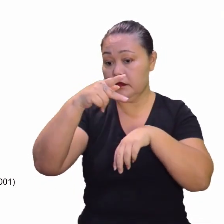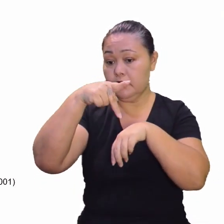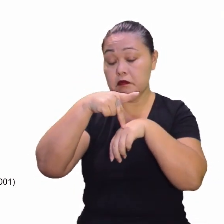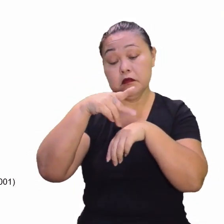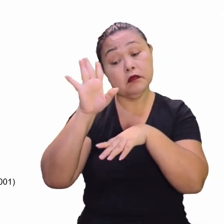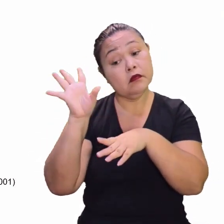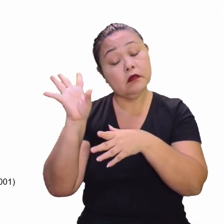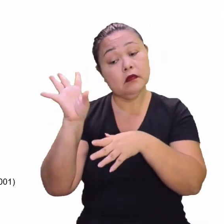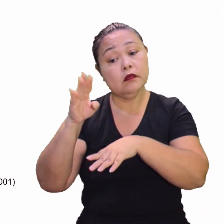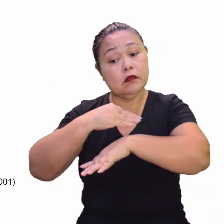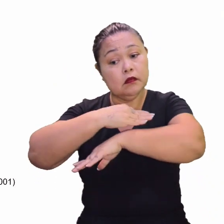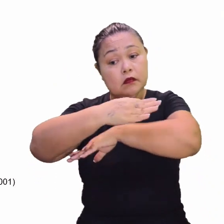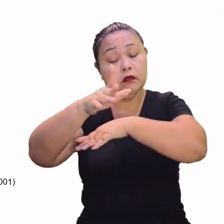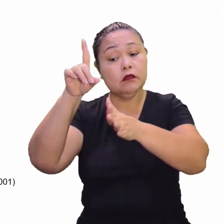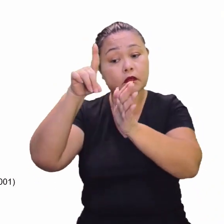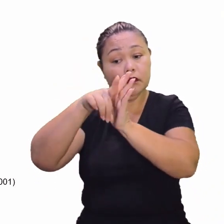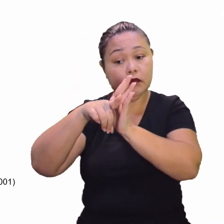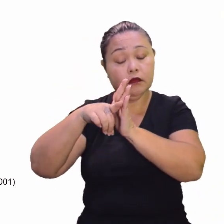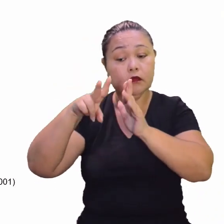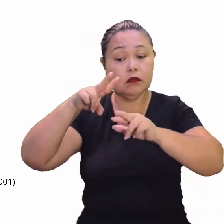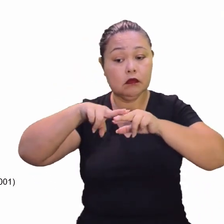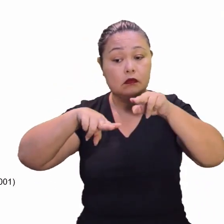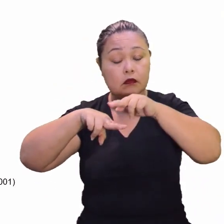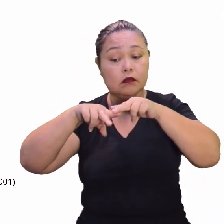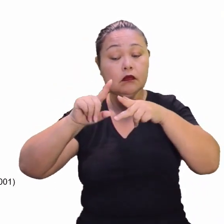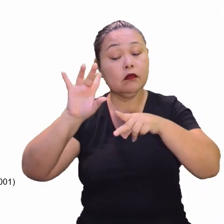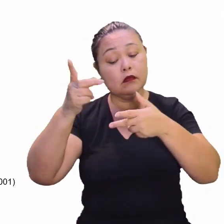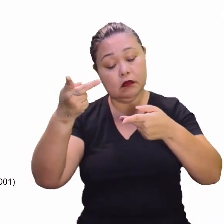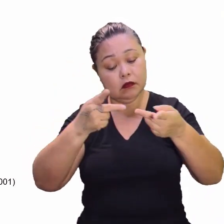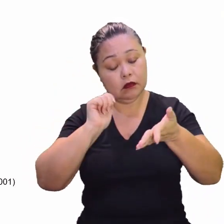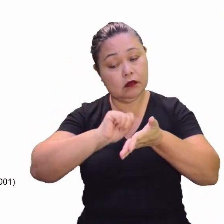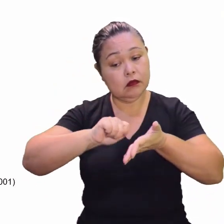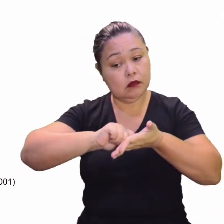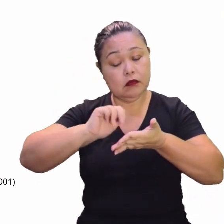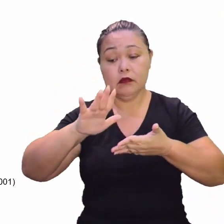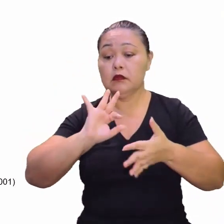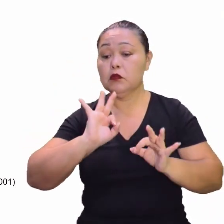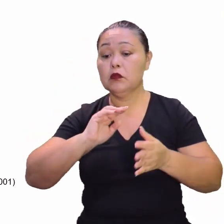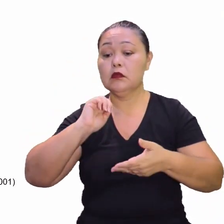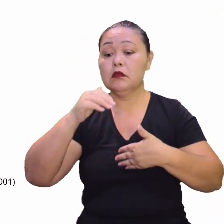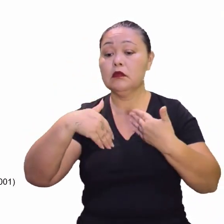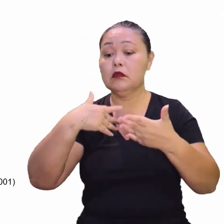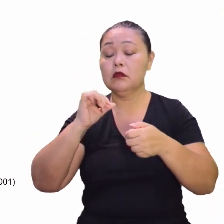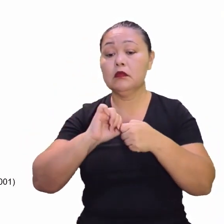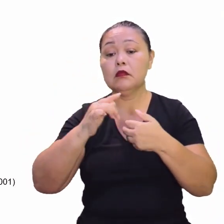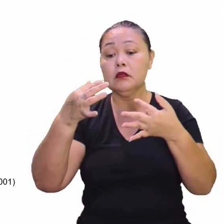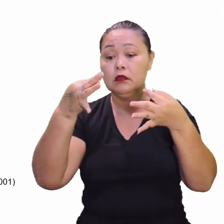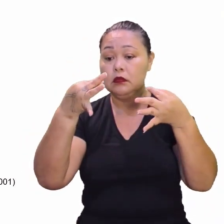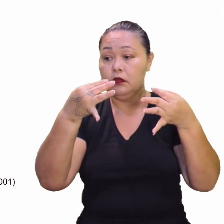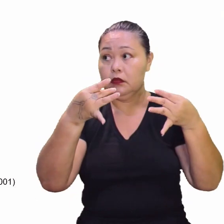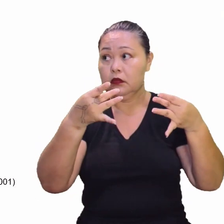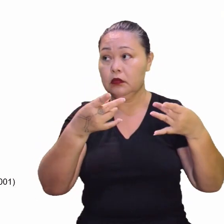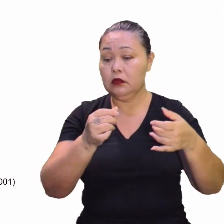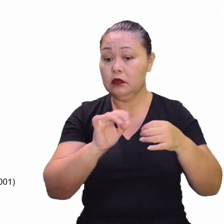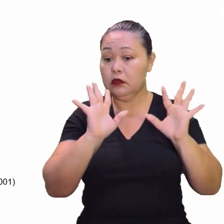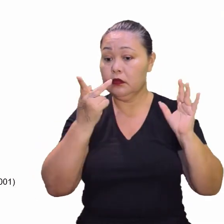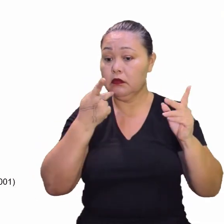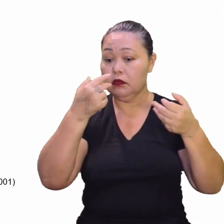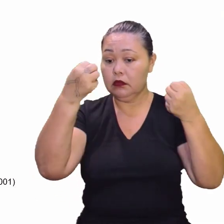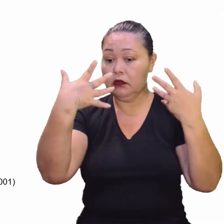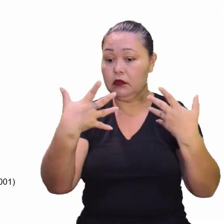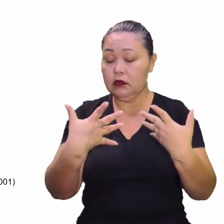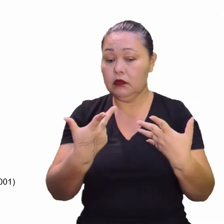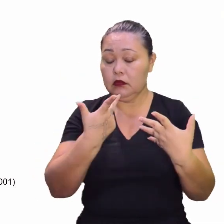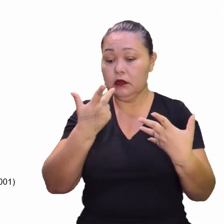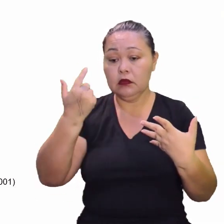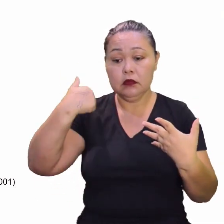essa estrada ainda de ferro está só em projetos, não tem nada desenvolvido ainda. E detalhe, hein? Porque é o seguinte, ó,